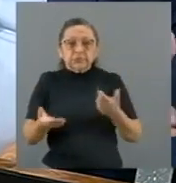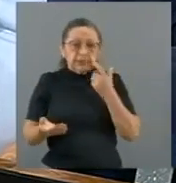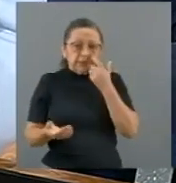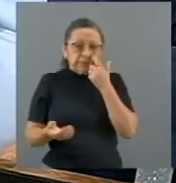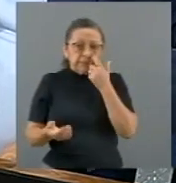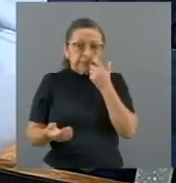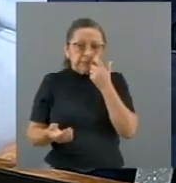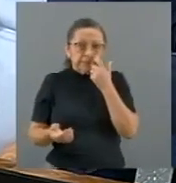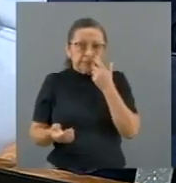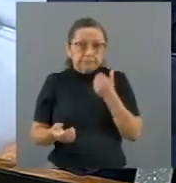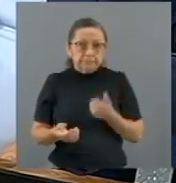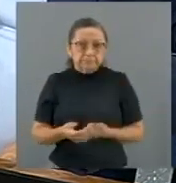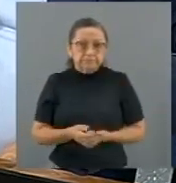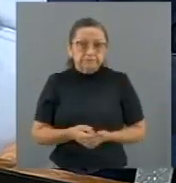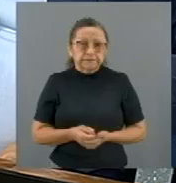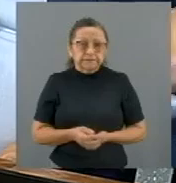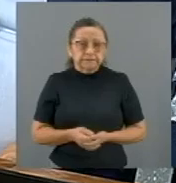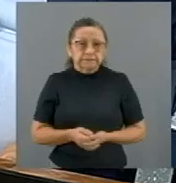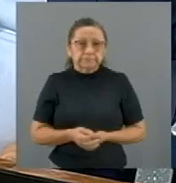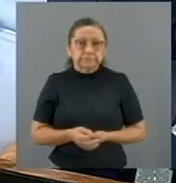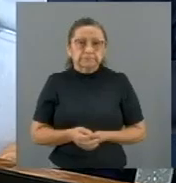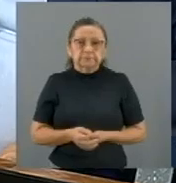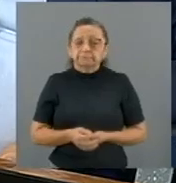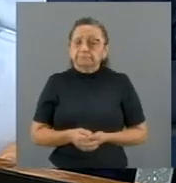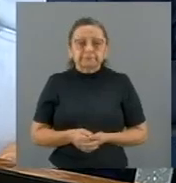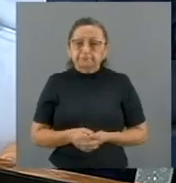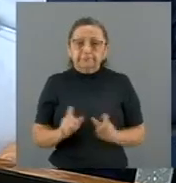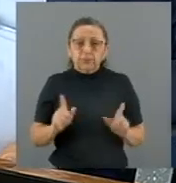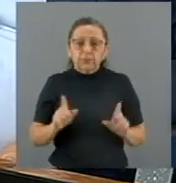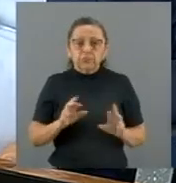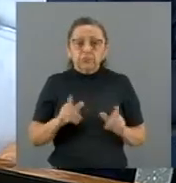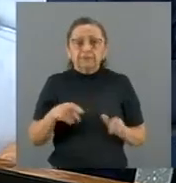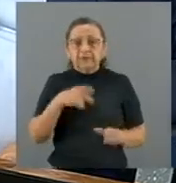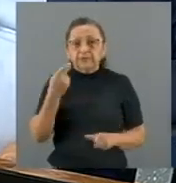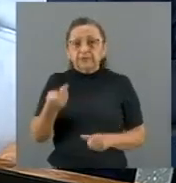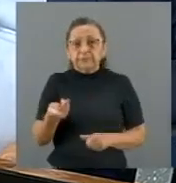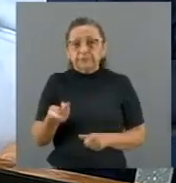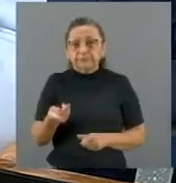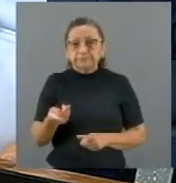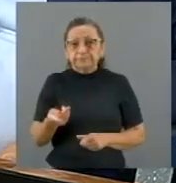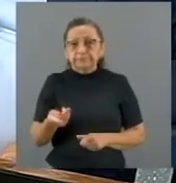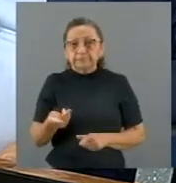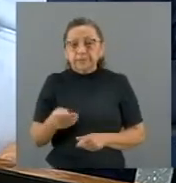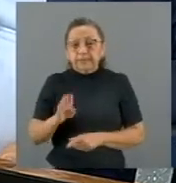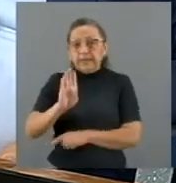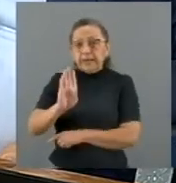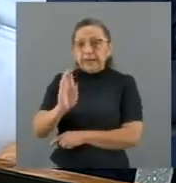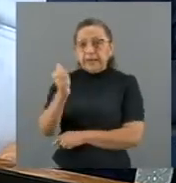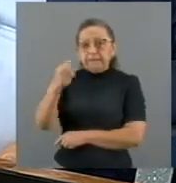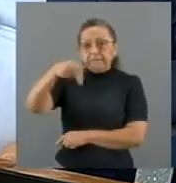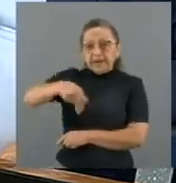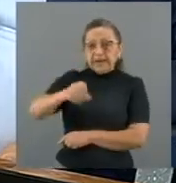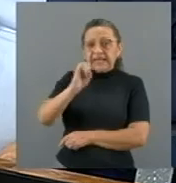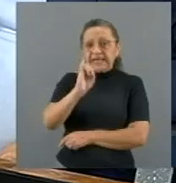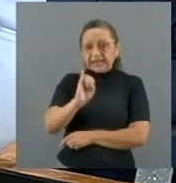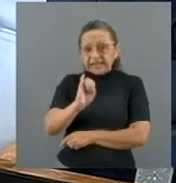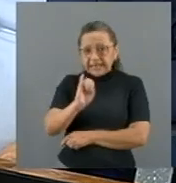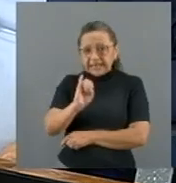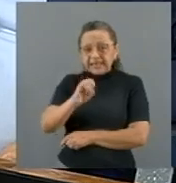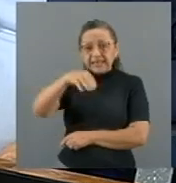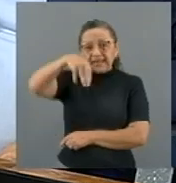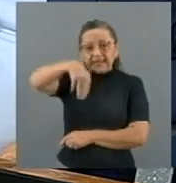fast track no processo legal. Tá? Não, nós estamos falando aqui de banimento da conta. Sem uma gradação